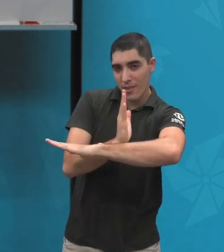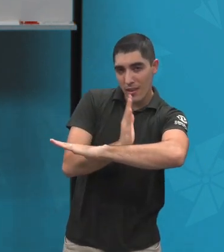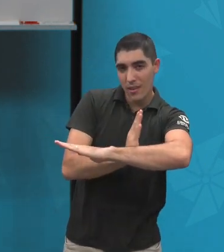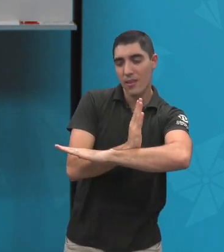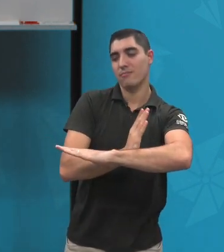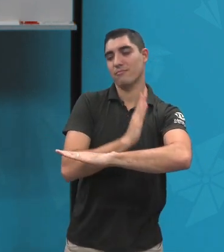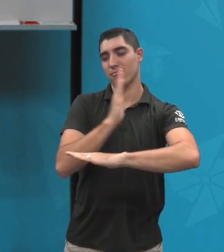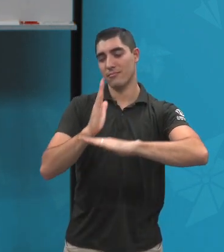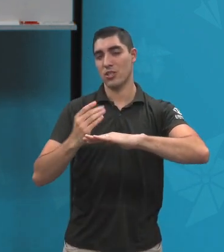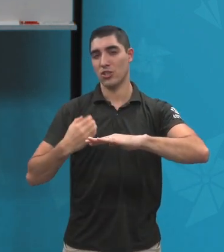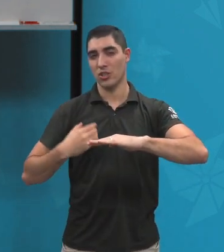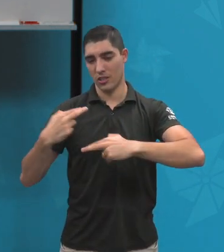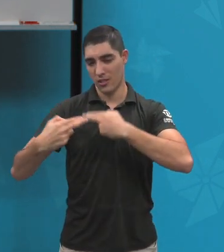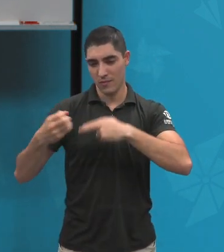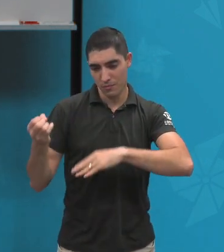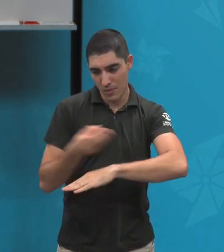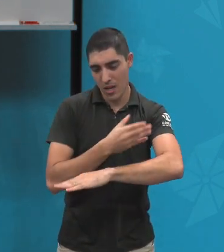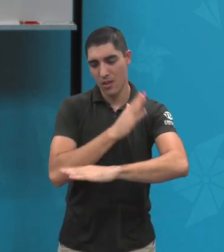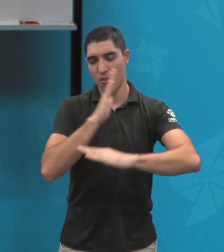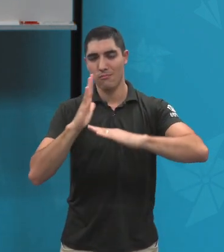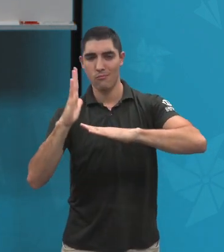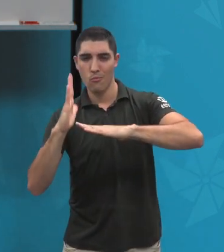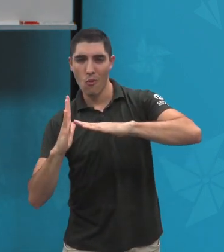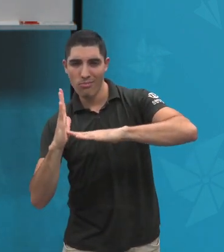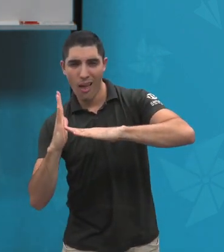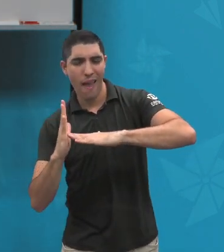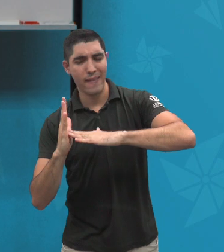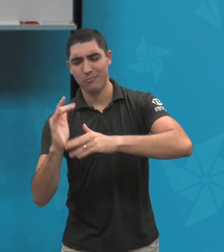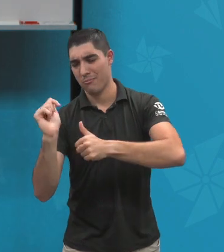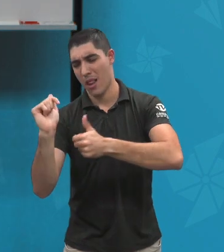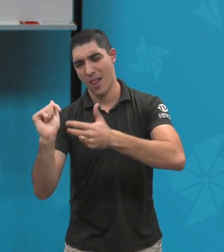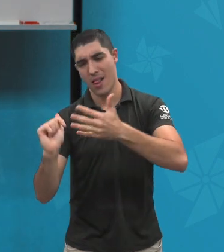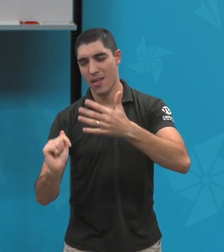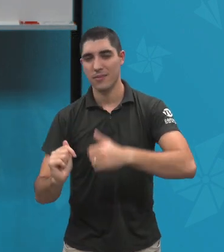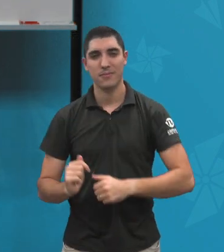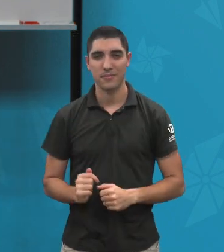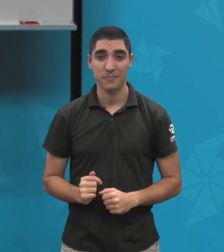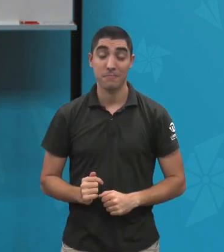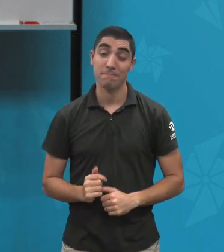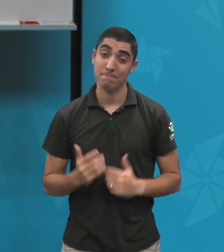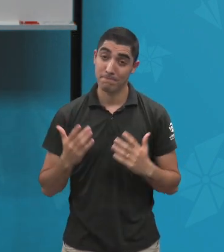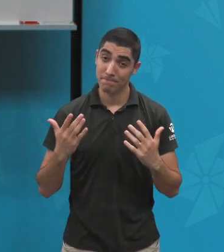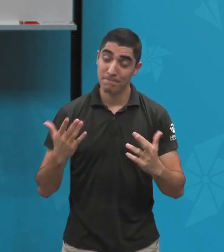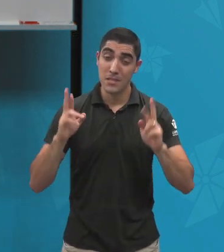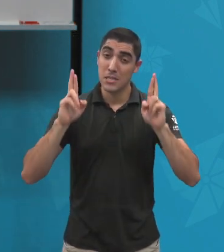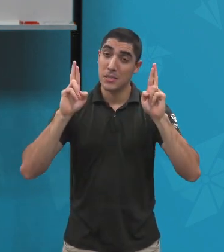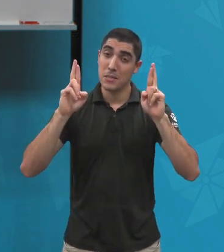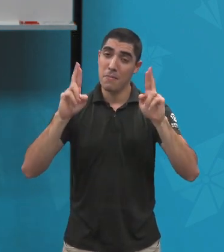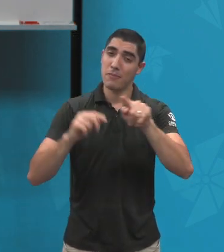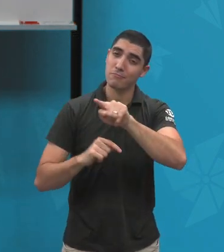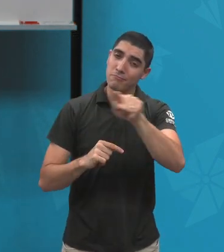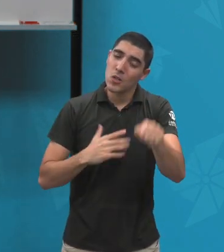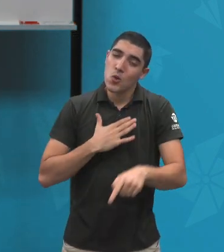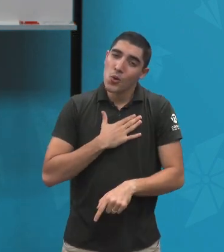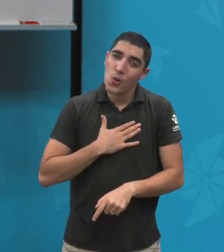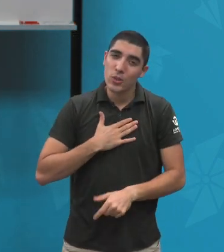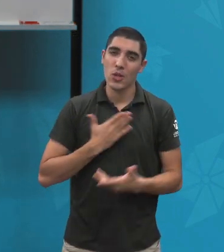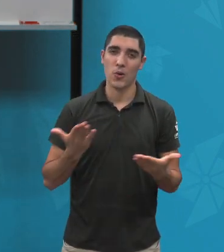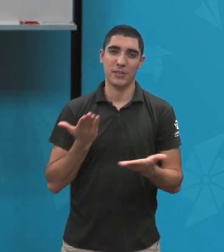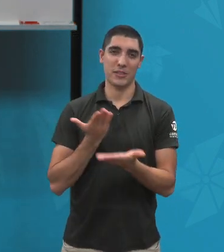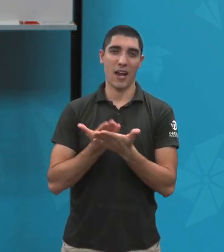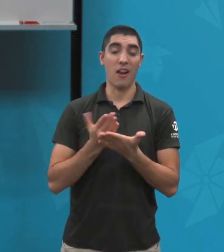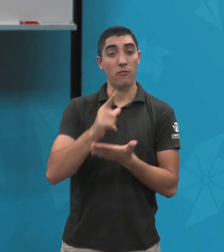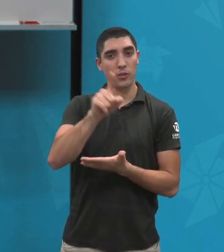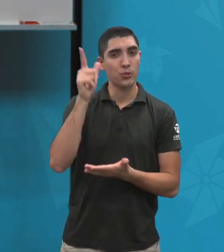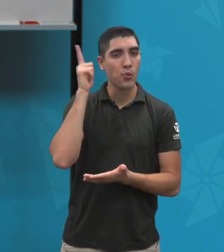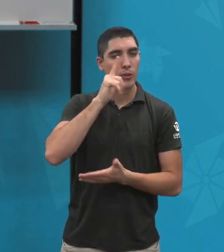mundo moderno e por aí vai. Espero que vocês tenham gostado, compreendido. Espero